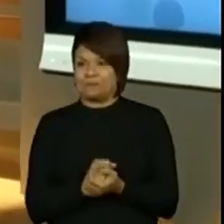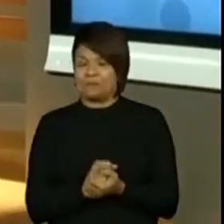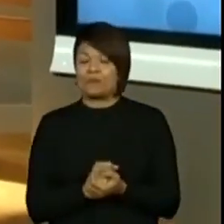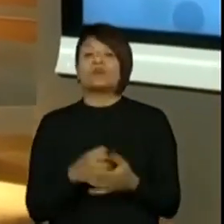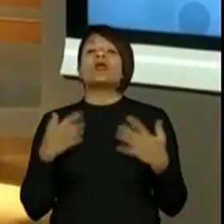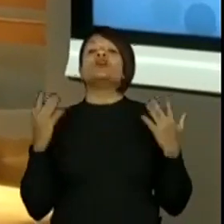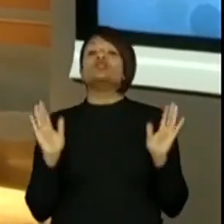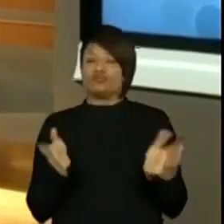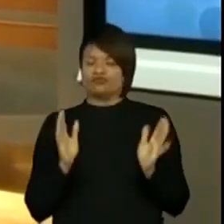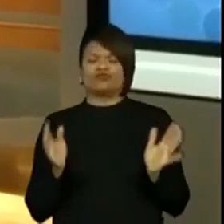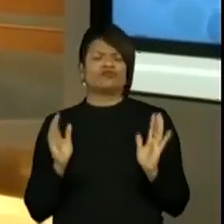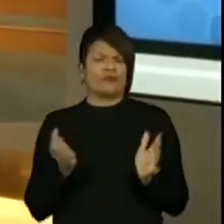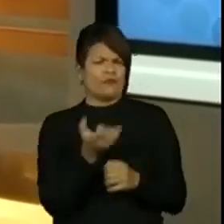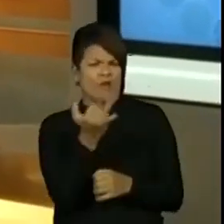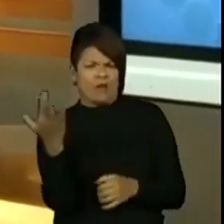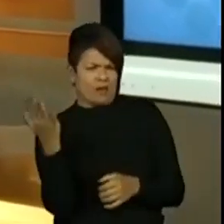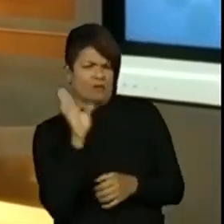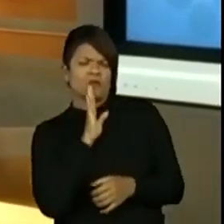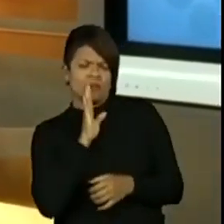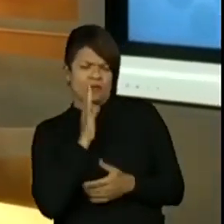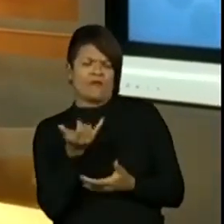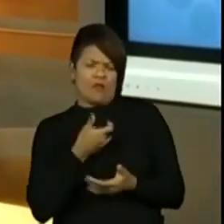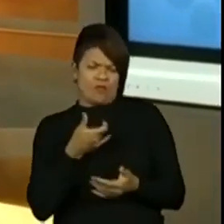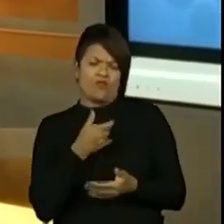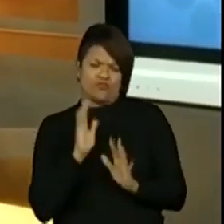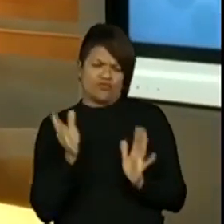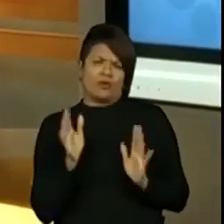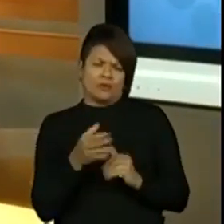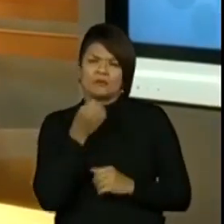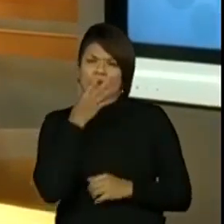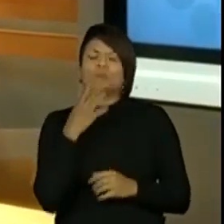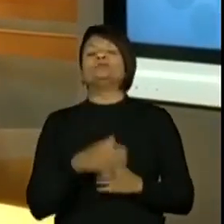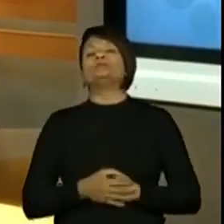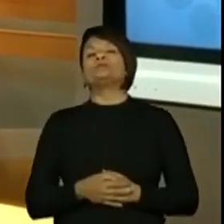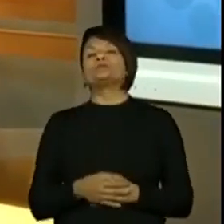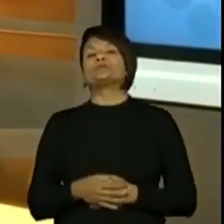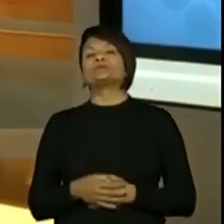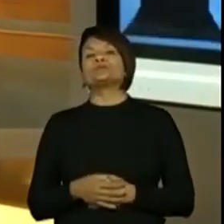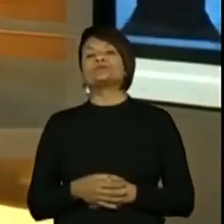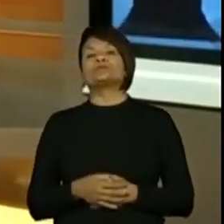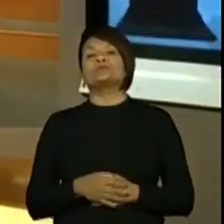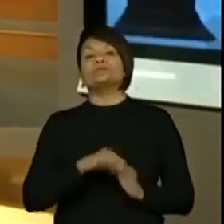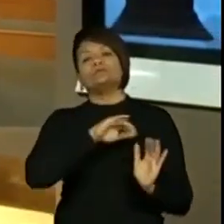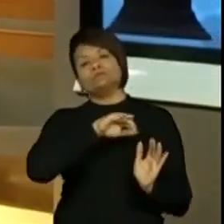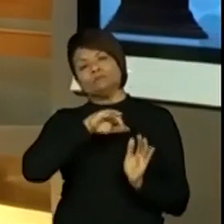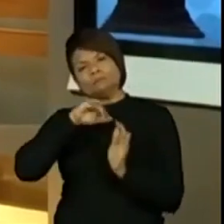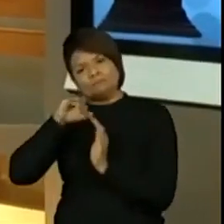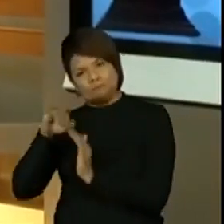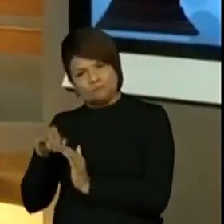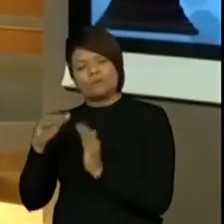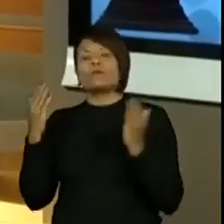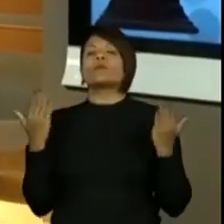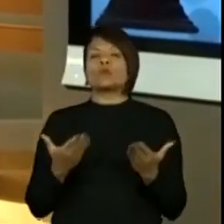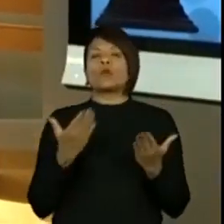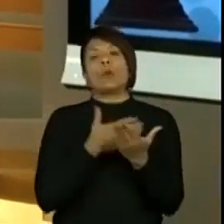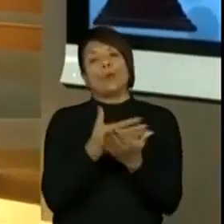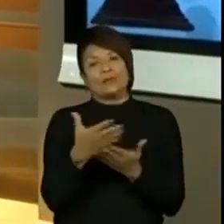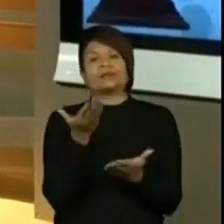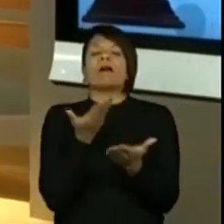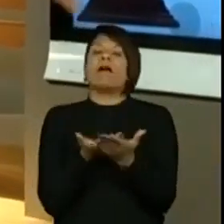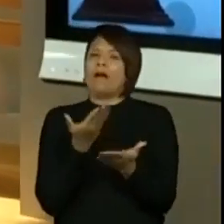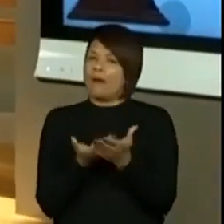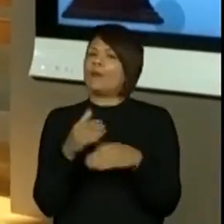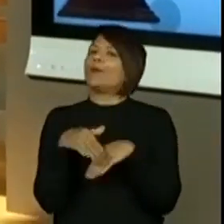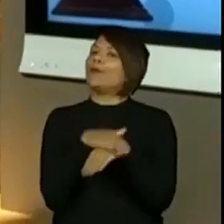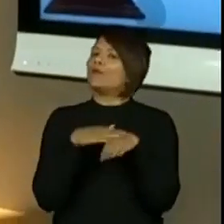Muitos já conheciam. Fiquei muito feliz que muitos já conheciam essa história. Tá bom? Vamos então para a próxima, começar a nossa